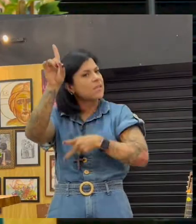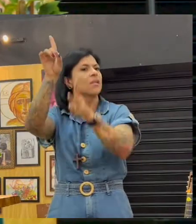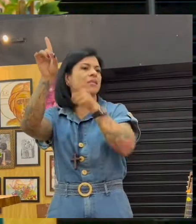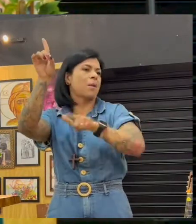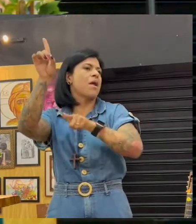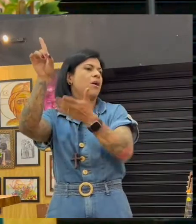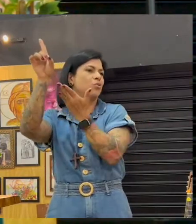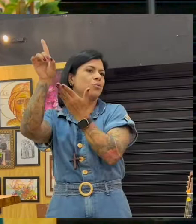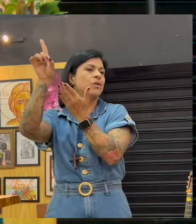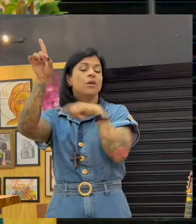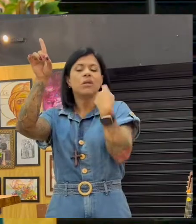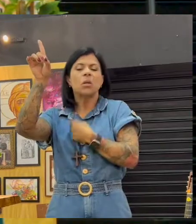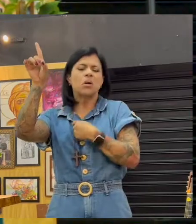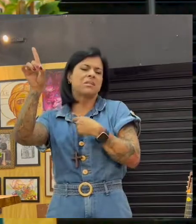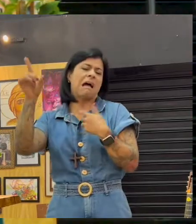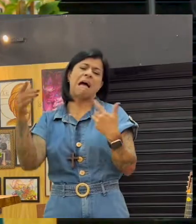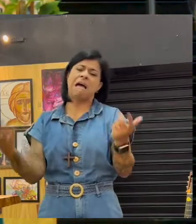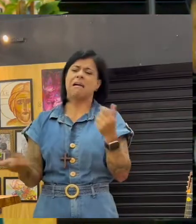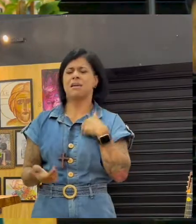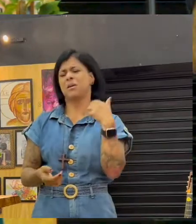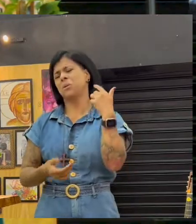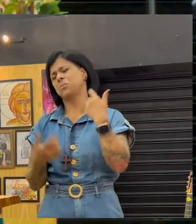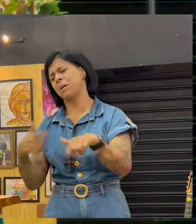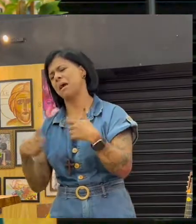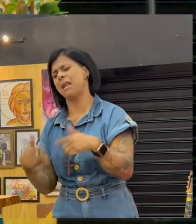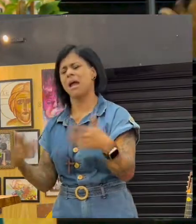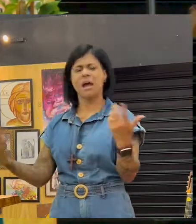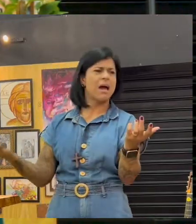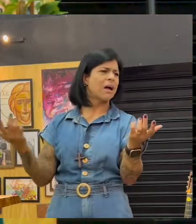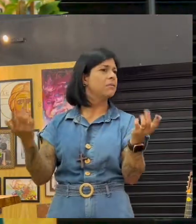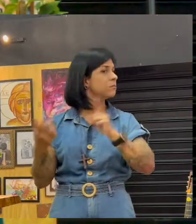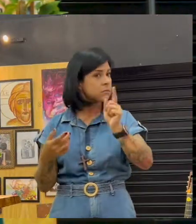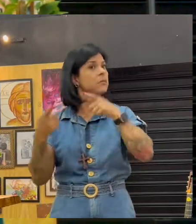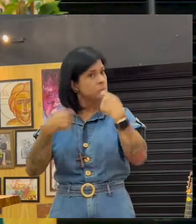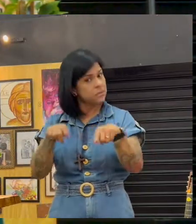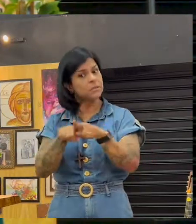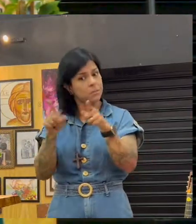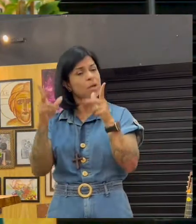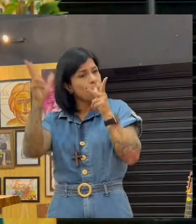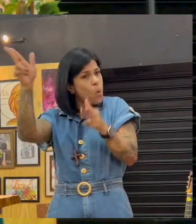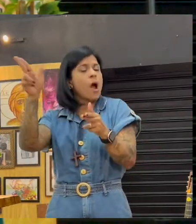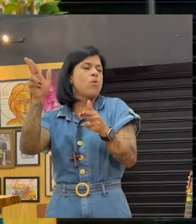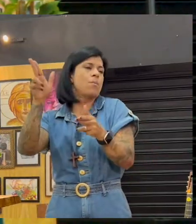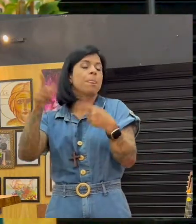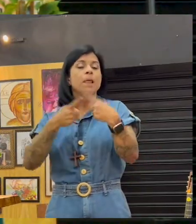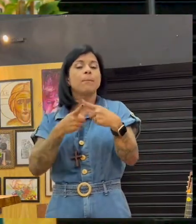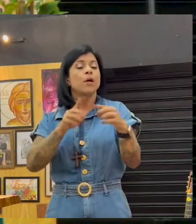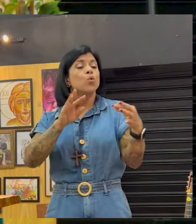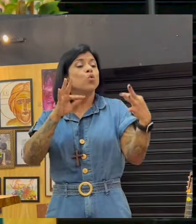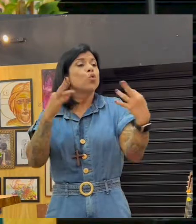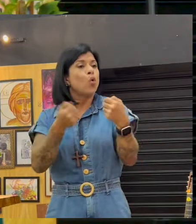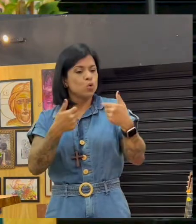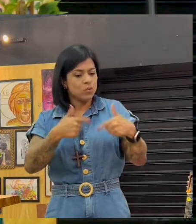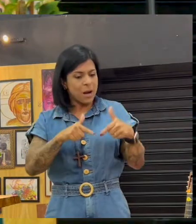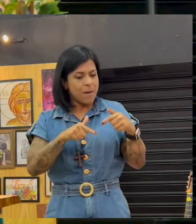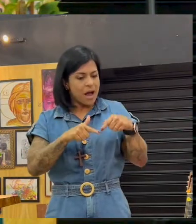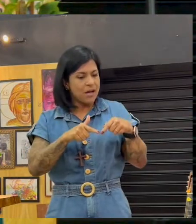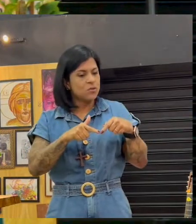trabalhando. Então, por que que para a gente vai ser diferente? O Tim Keller, ele fala que todo trabalho é uma forma de amar a